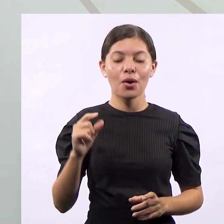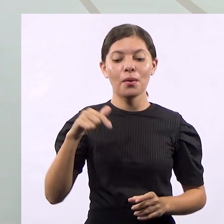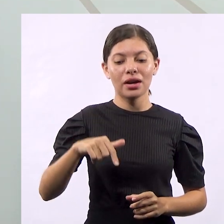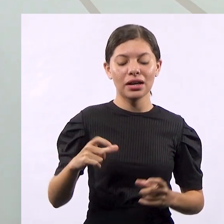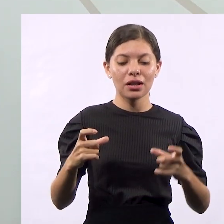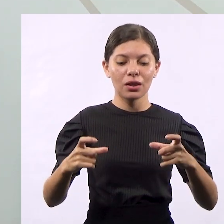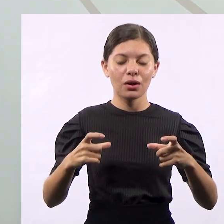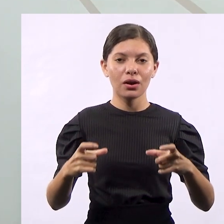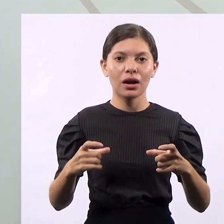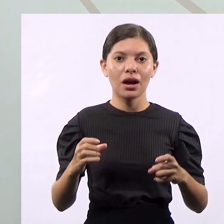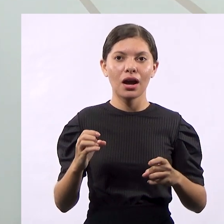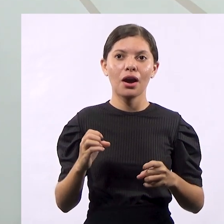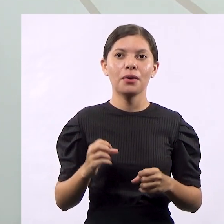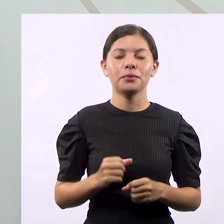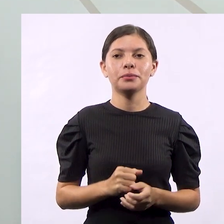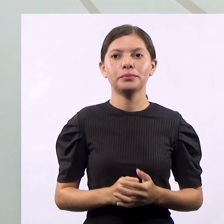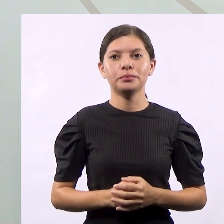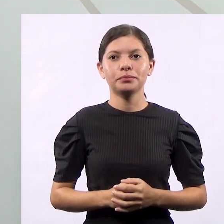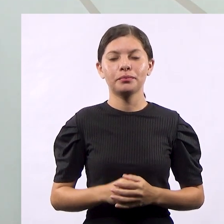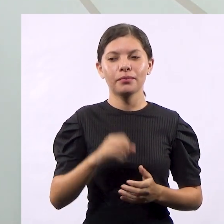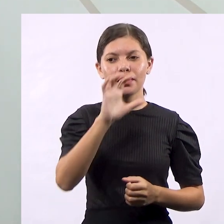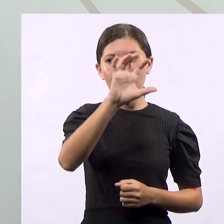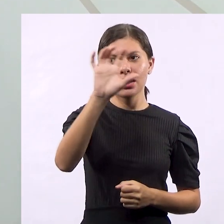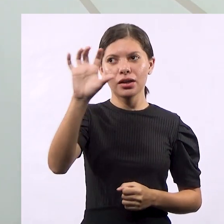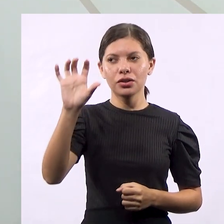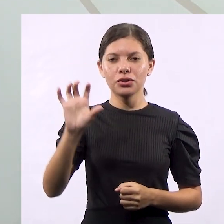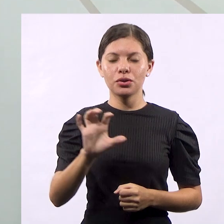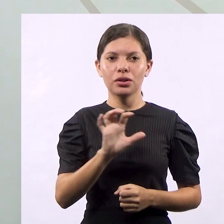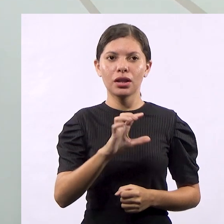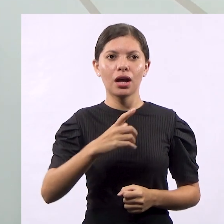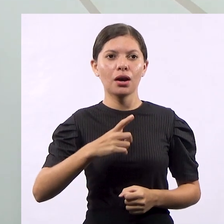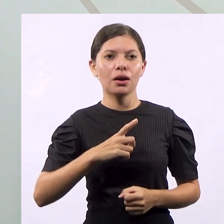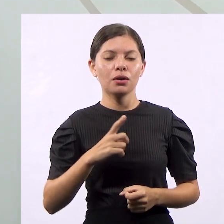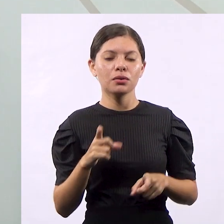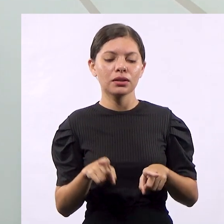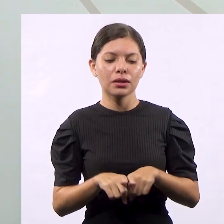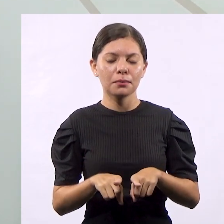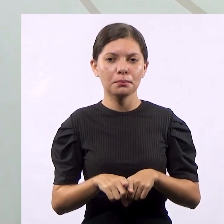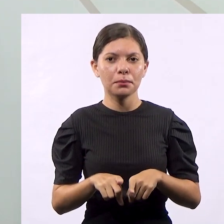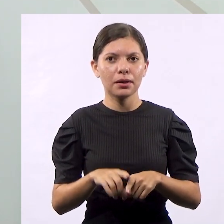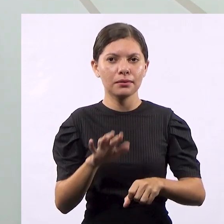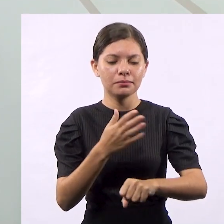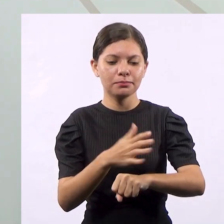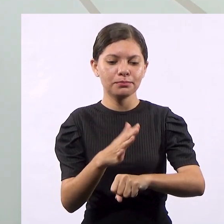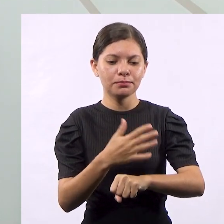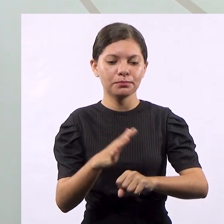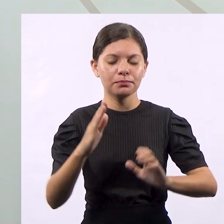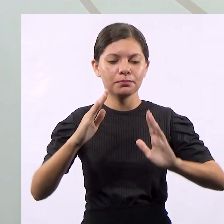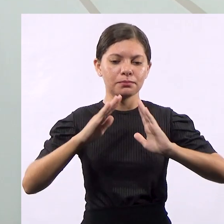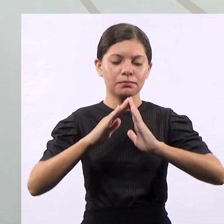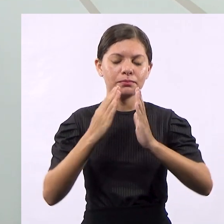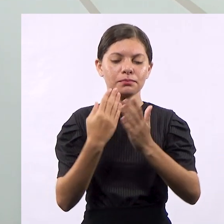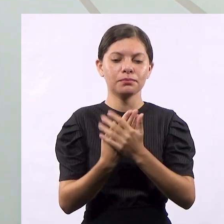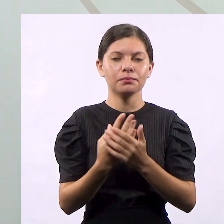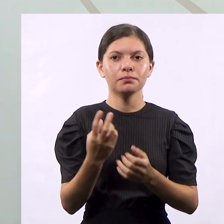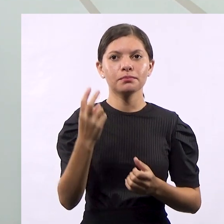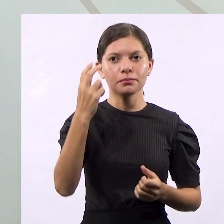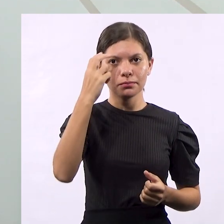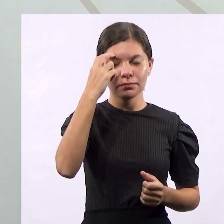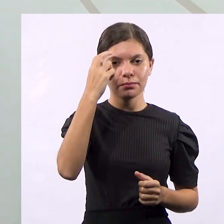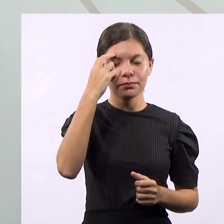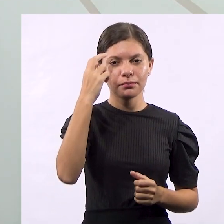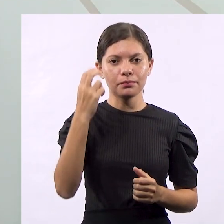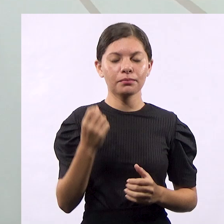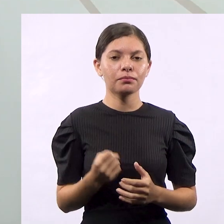local, regional, que incide nessas práticas escolares mais interculturais. E isso faz